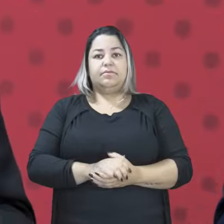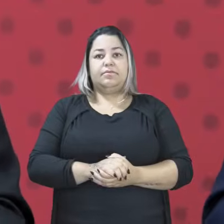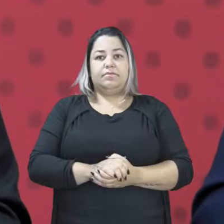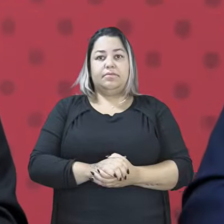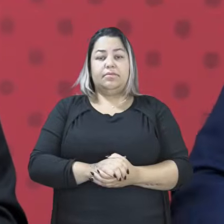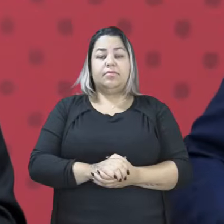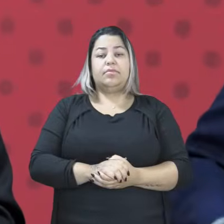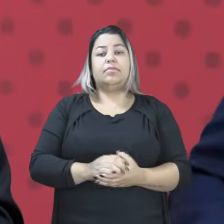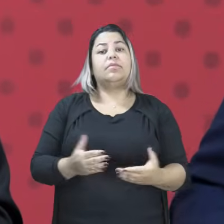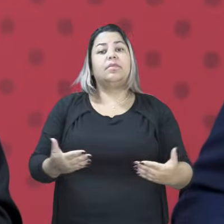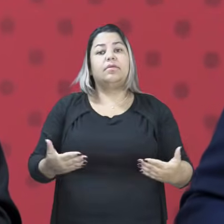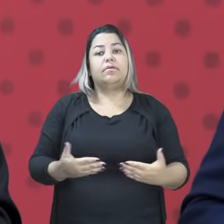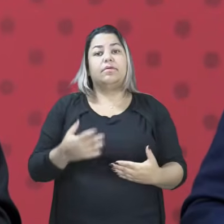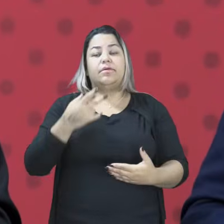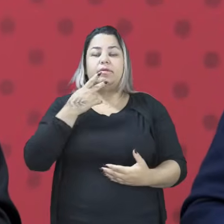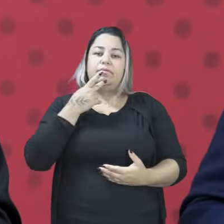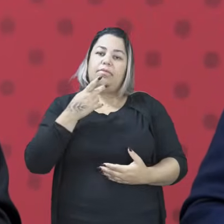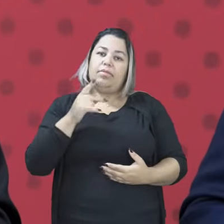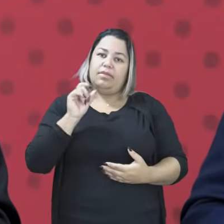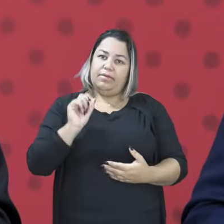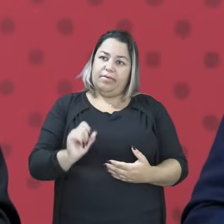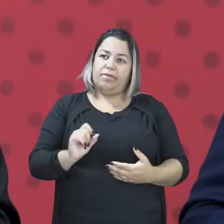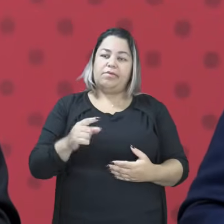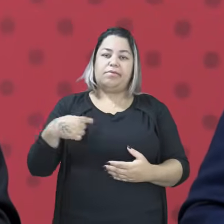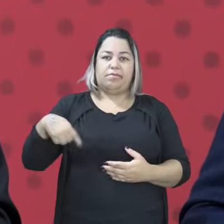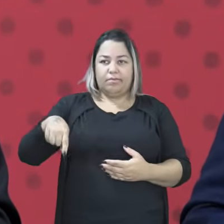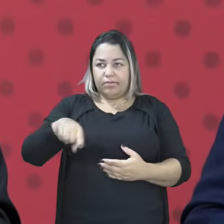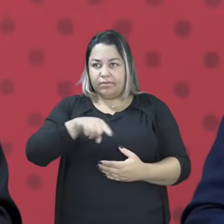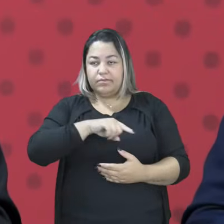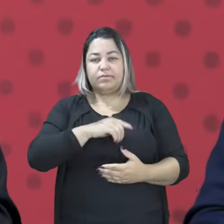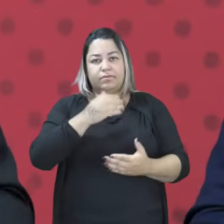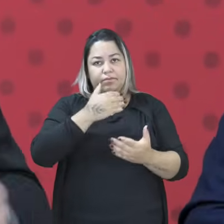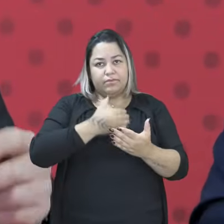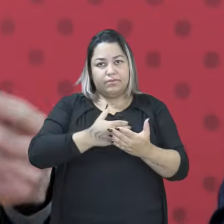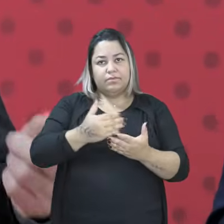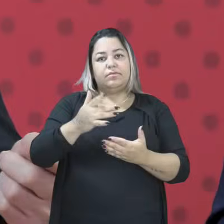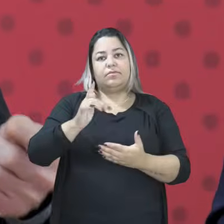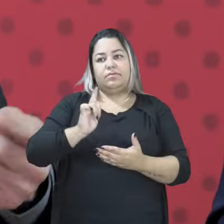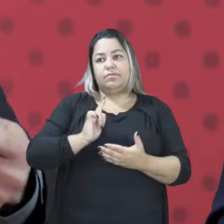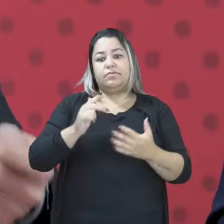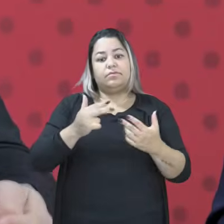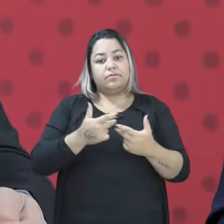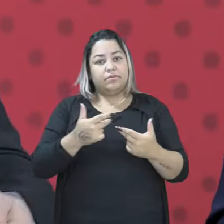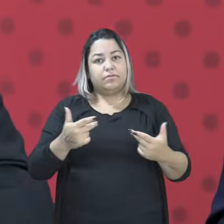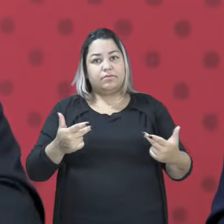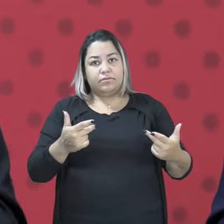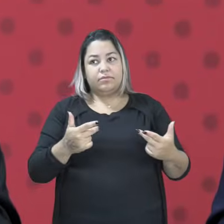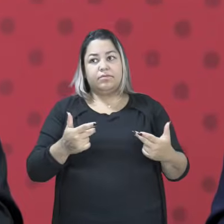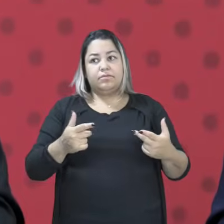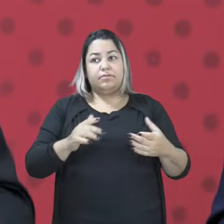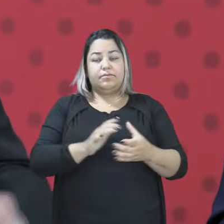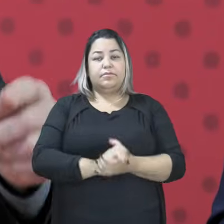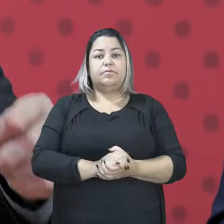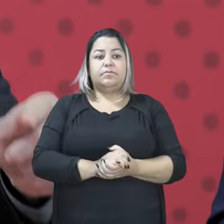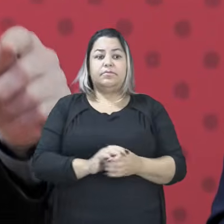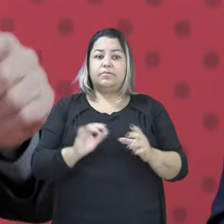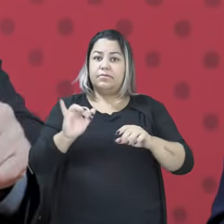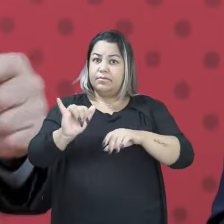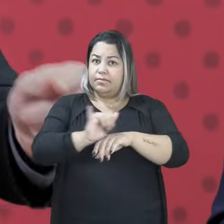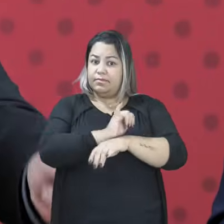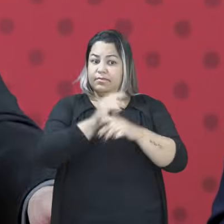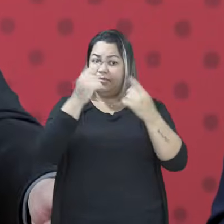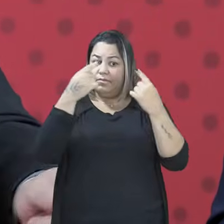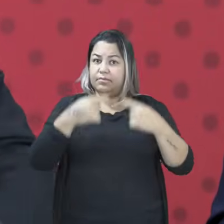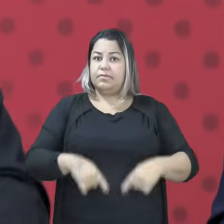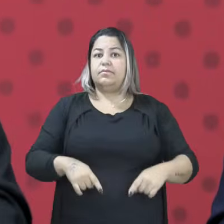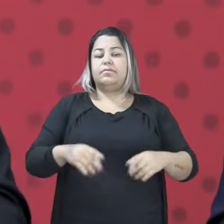momento, eu diria, que nós começamos a colher frutos. Esses frutos não só em relação à estratégia política, mas em relação às